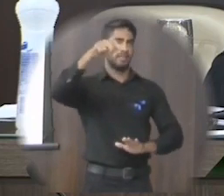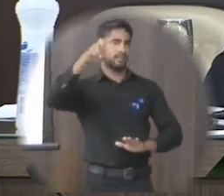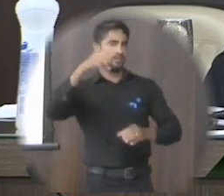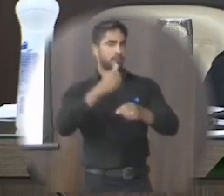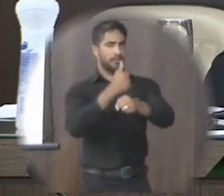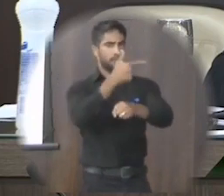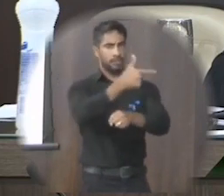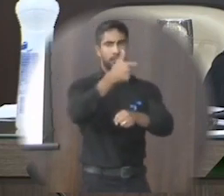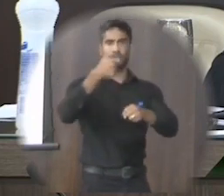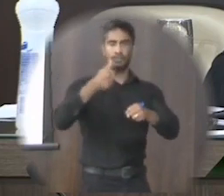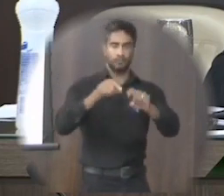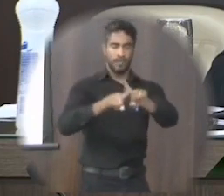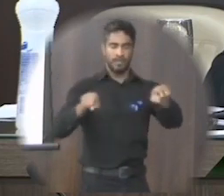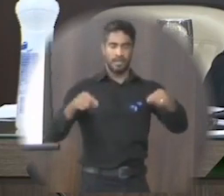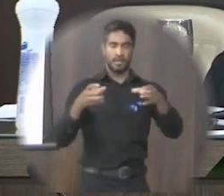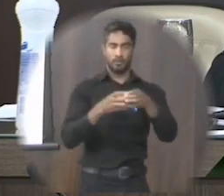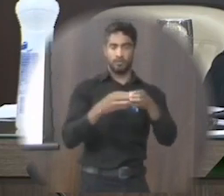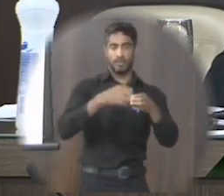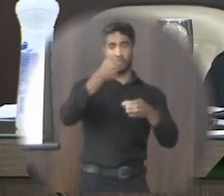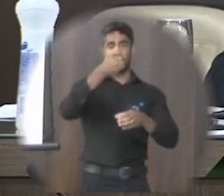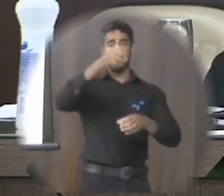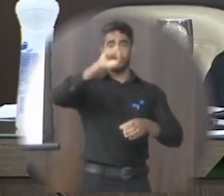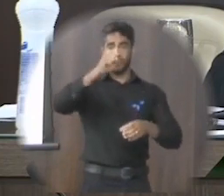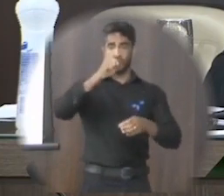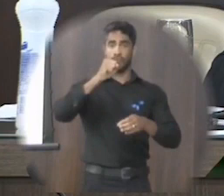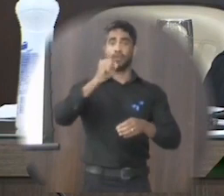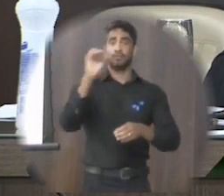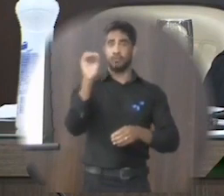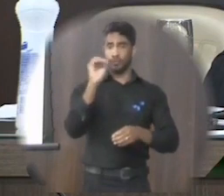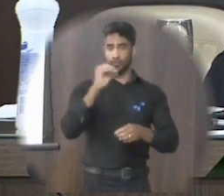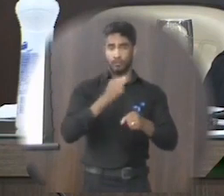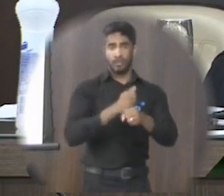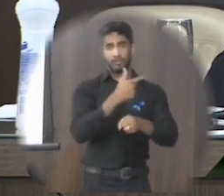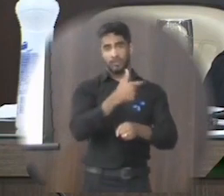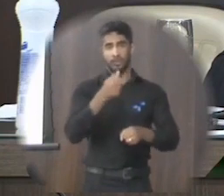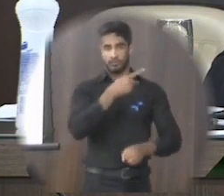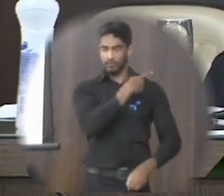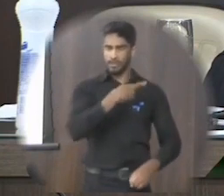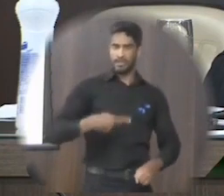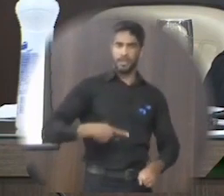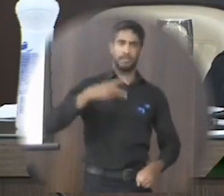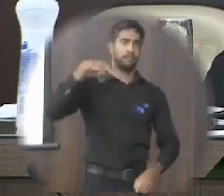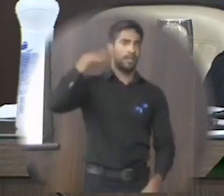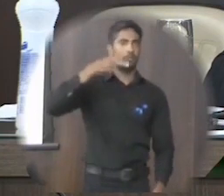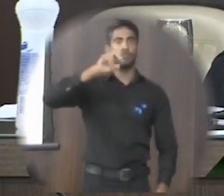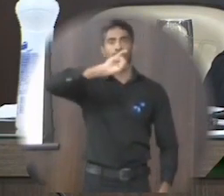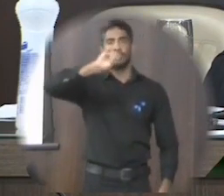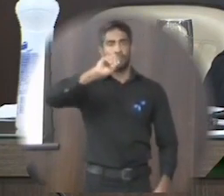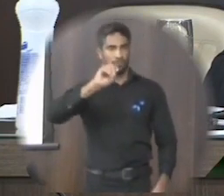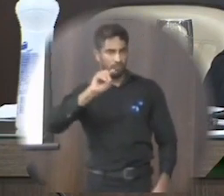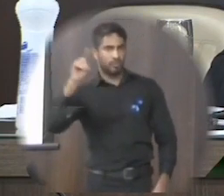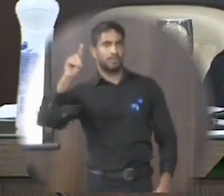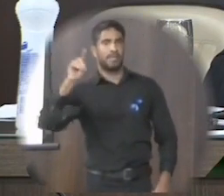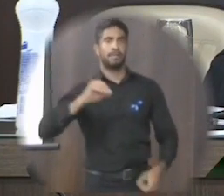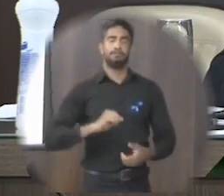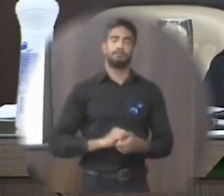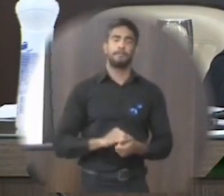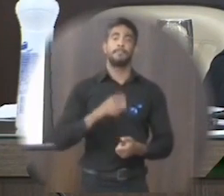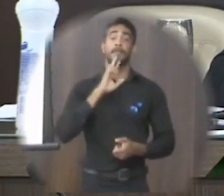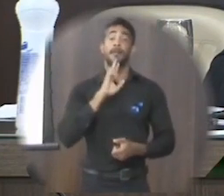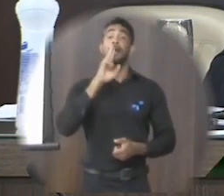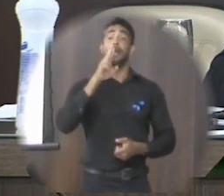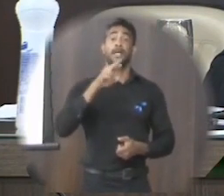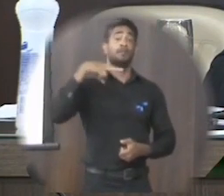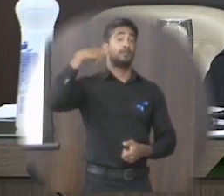075-2021. Sala das Comissões, 18 de outubro de 2021. Presidente, o vereador José Tarcísio Mendes. Relator,